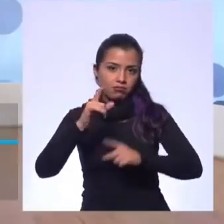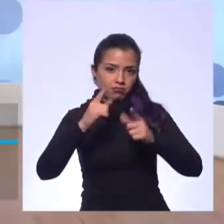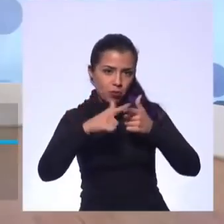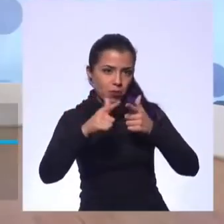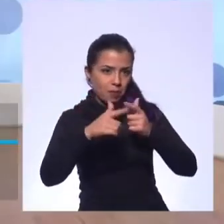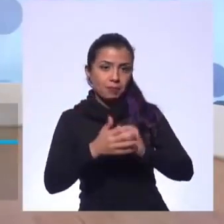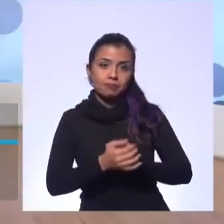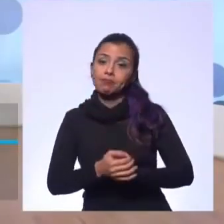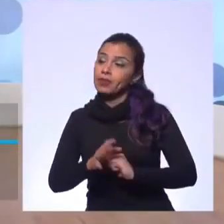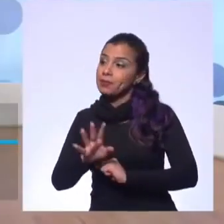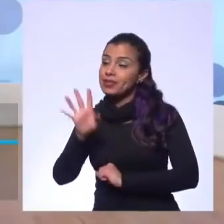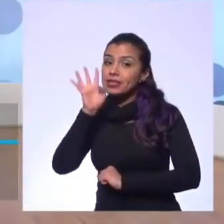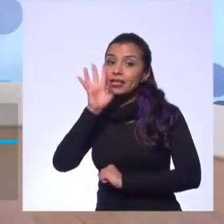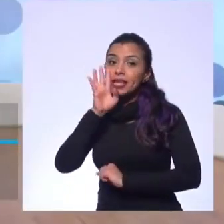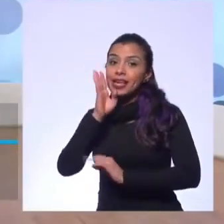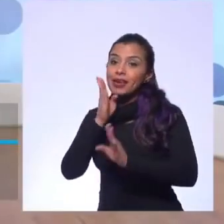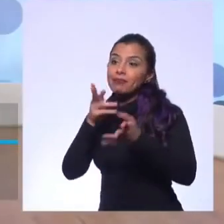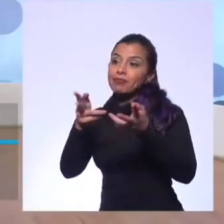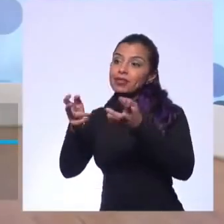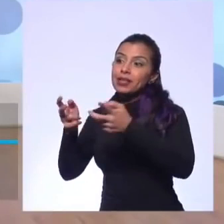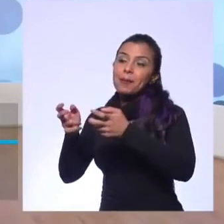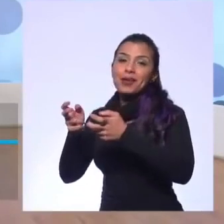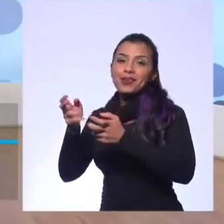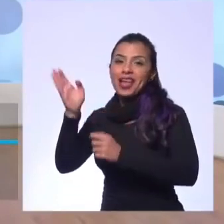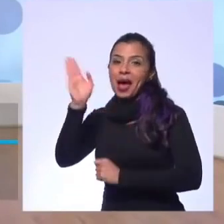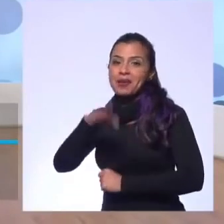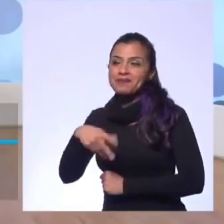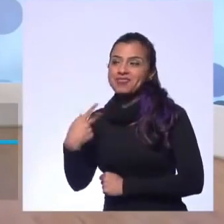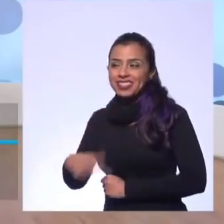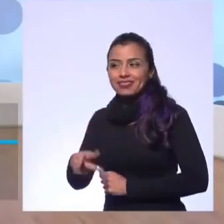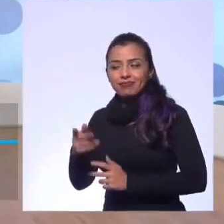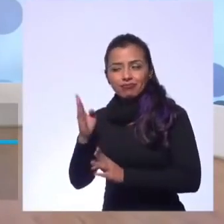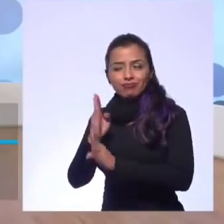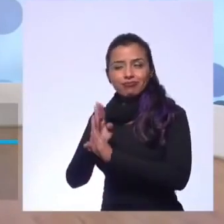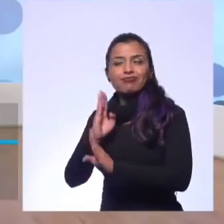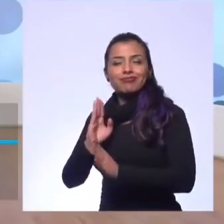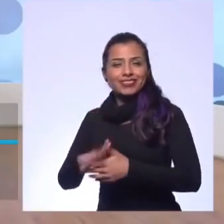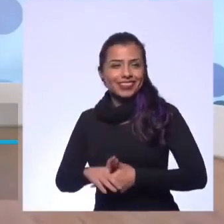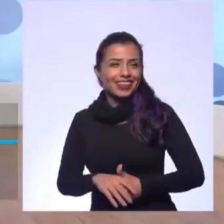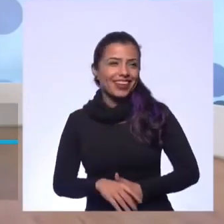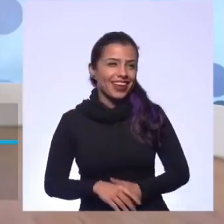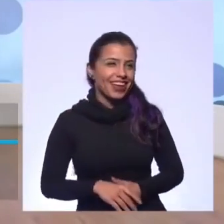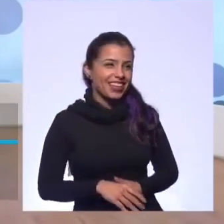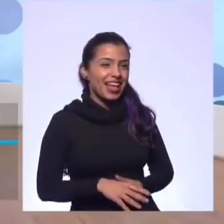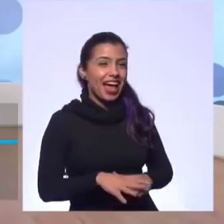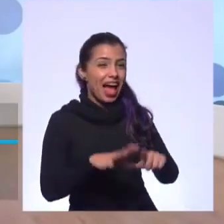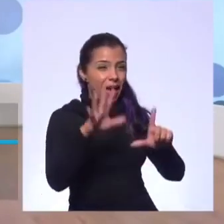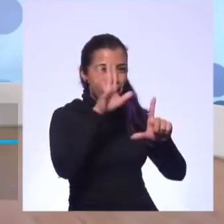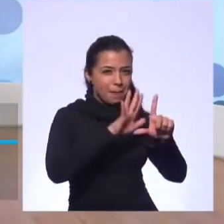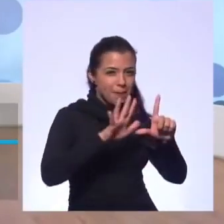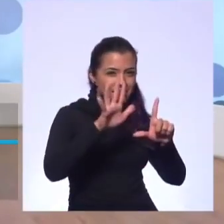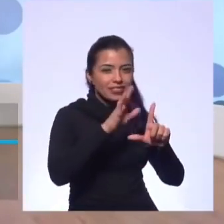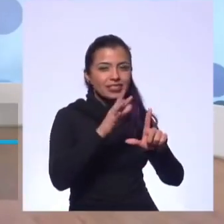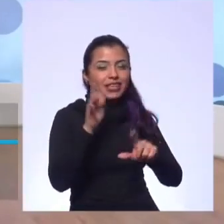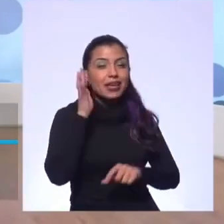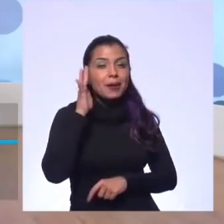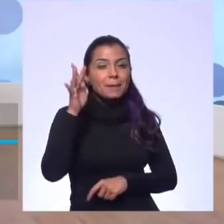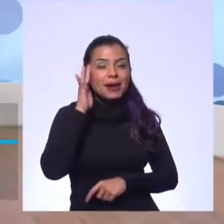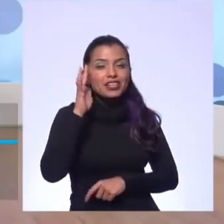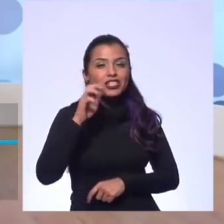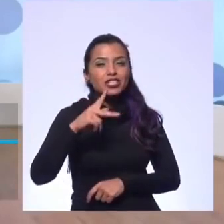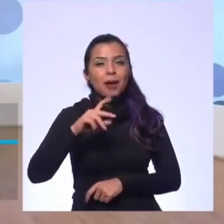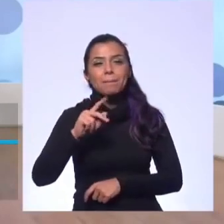que eles conseguiram identificar as comidas brasileiras, né? Todo Sim. mundo aqui conseguiu. A imagem está embaçada, pensa que você está jogando Pokémon, sabe? Aí